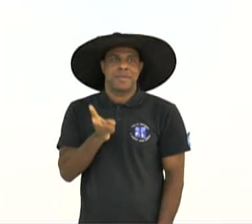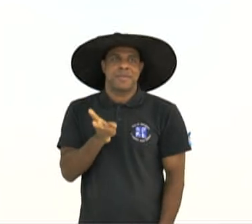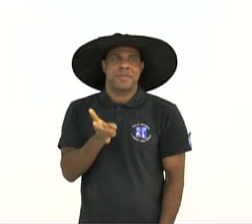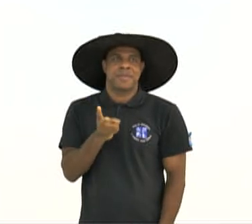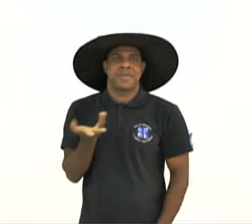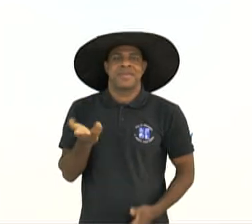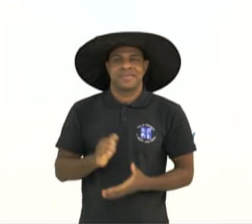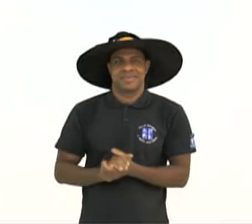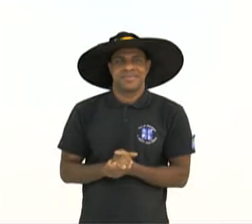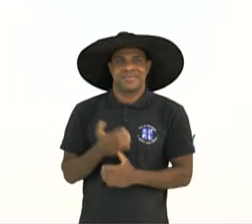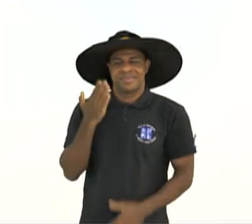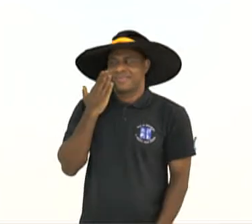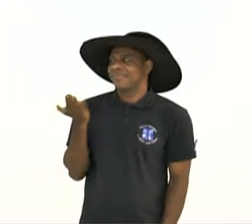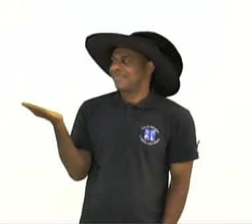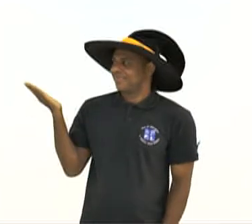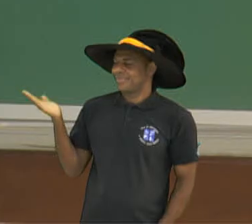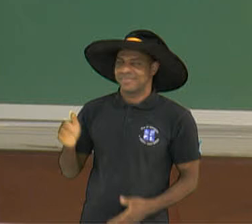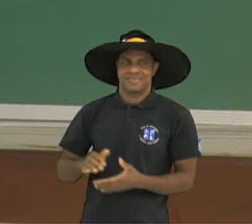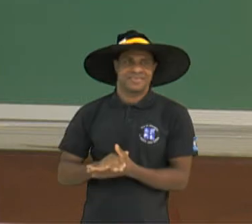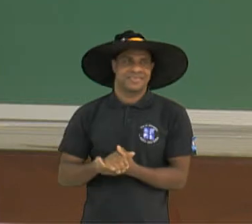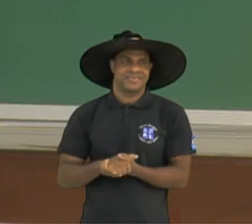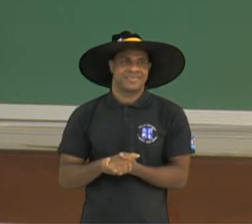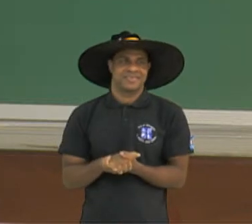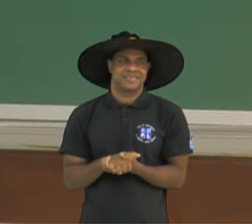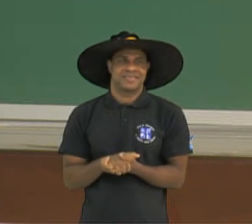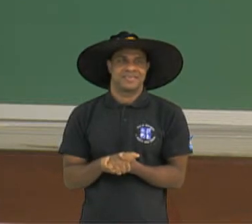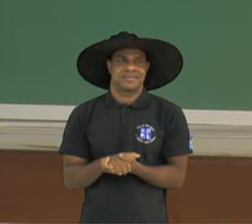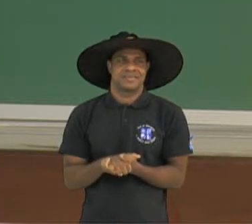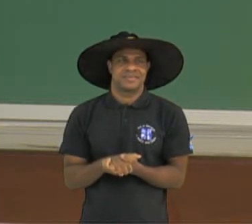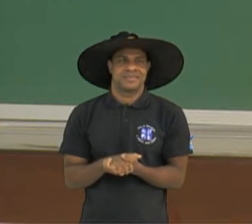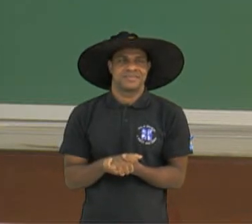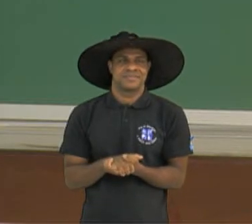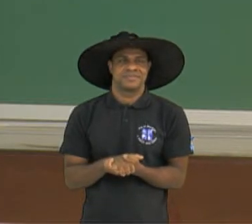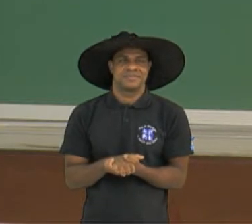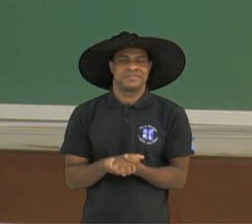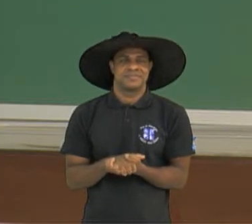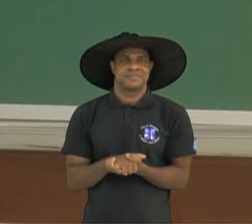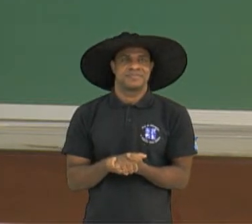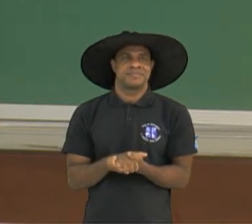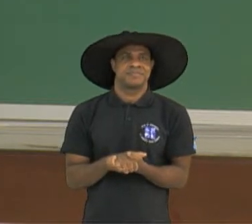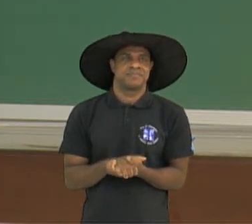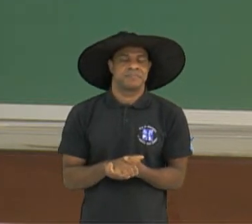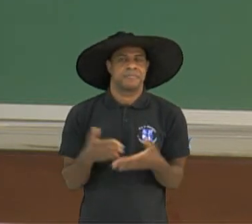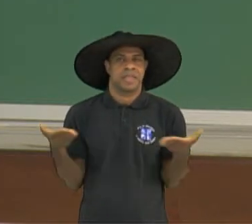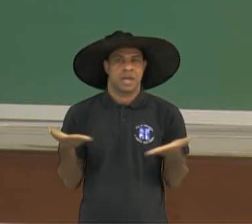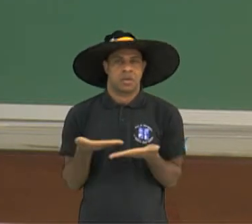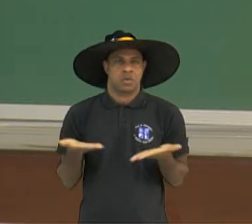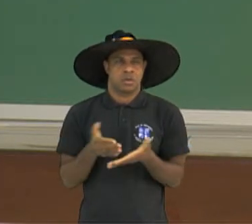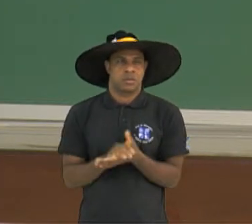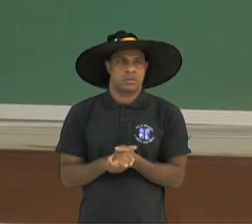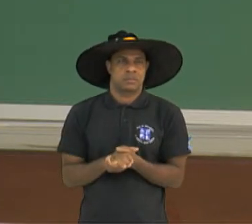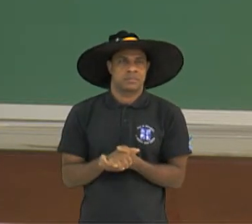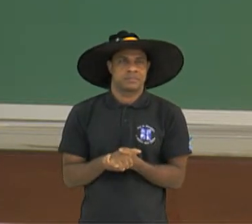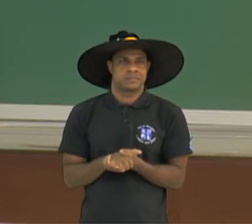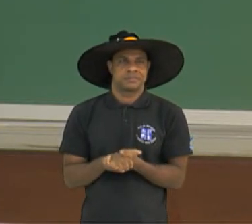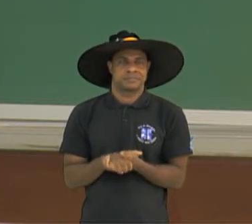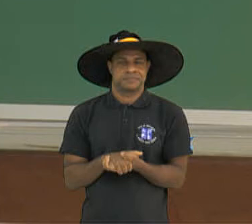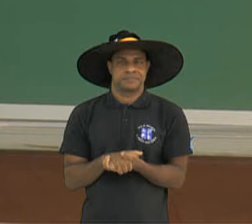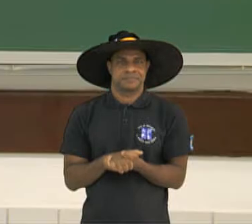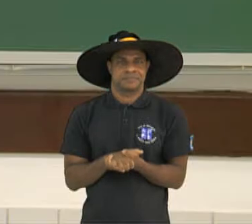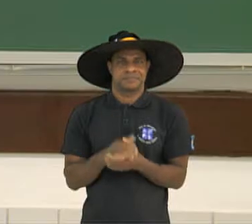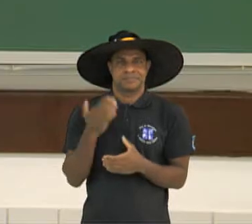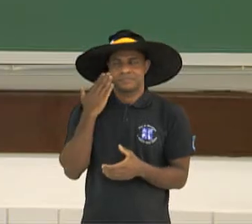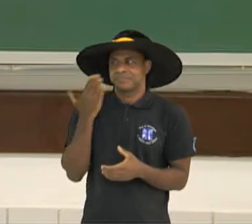disse, once again, the answer is not brains. Agora, where were the people in the